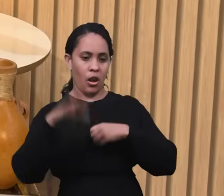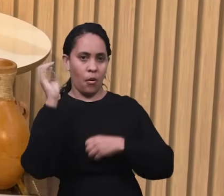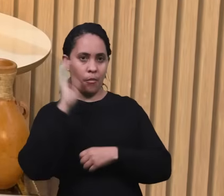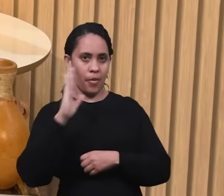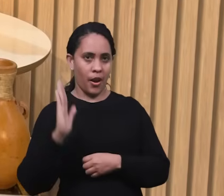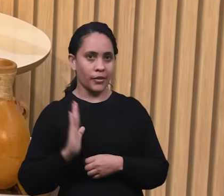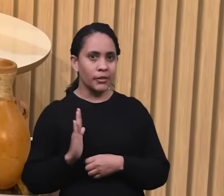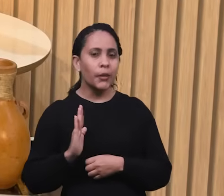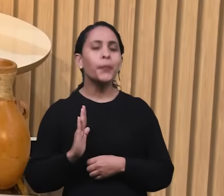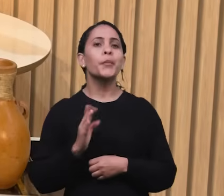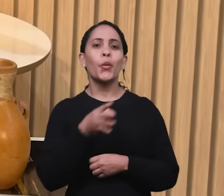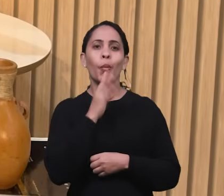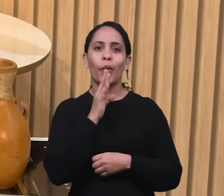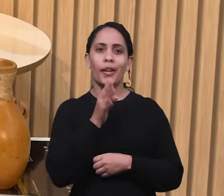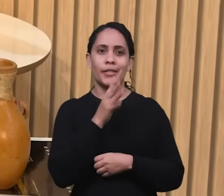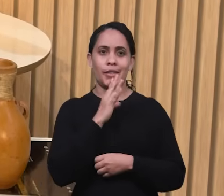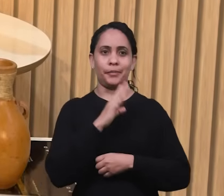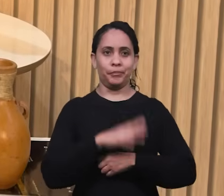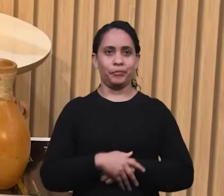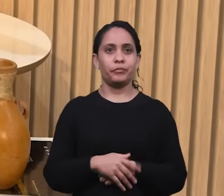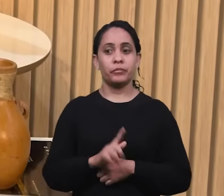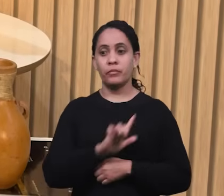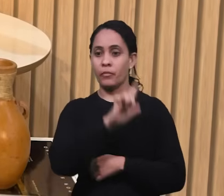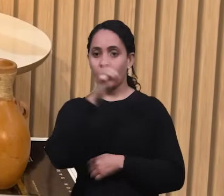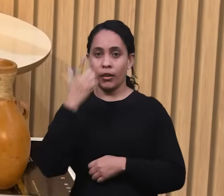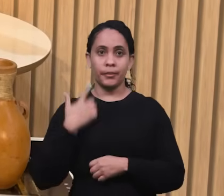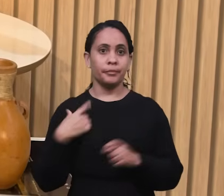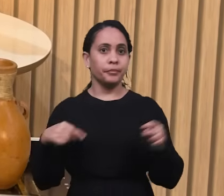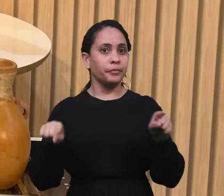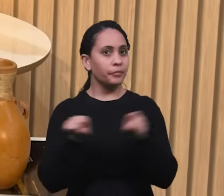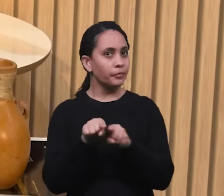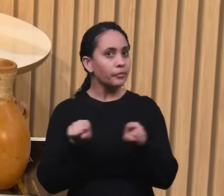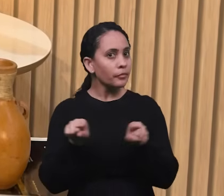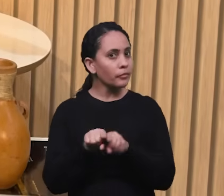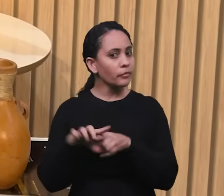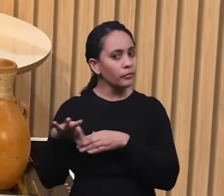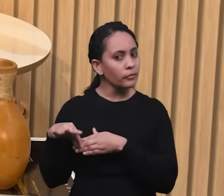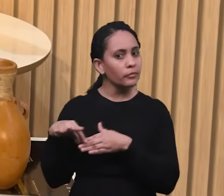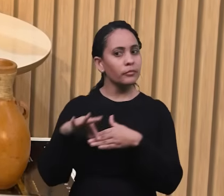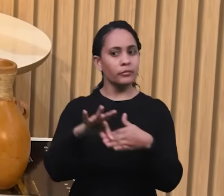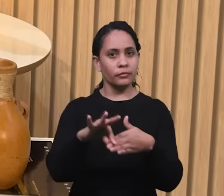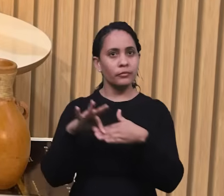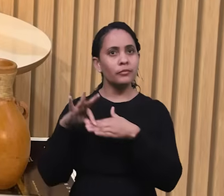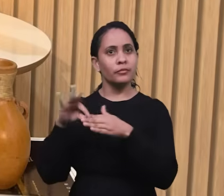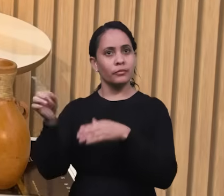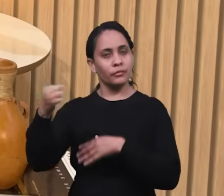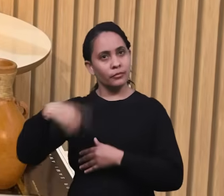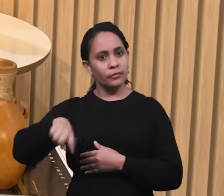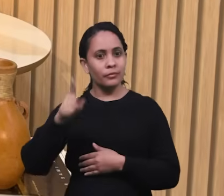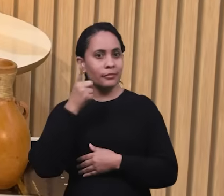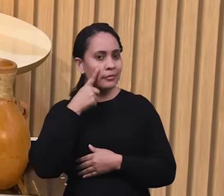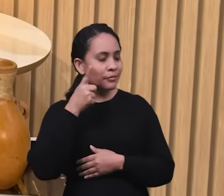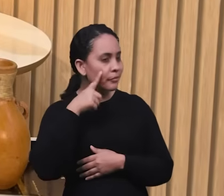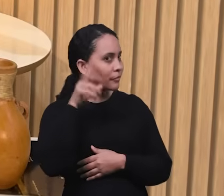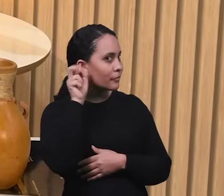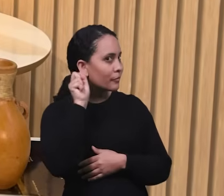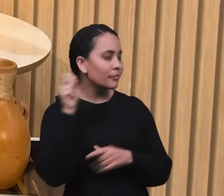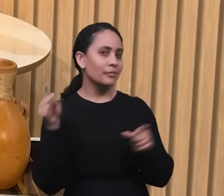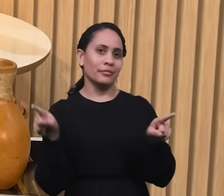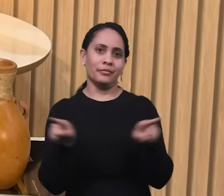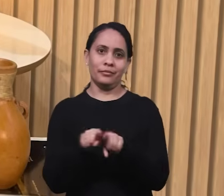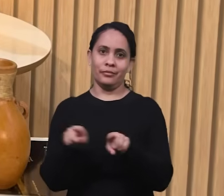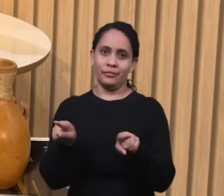loco. E os da Indonésia começaram a levar aquilo que eles haviam visto e ouvido,